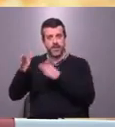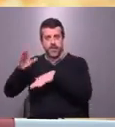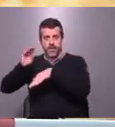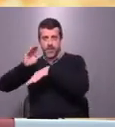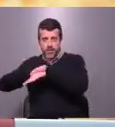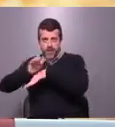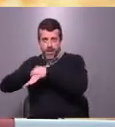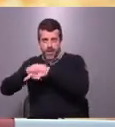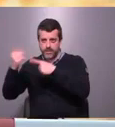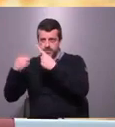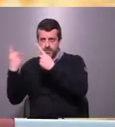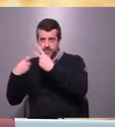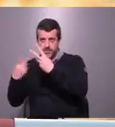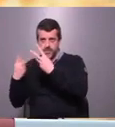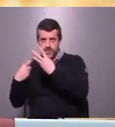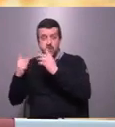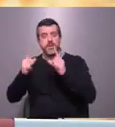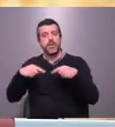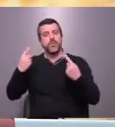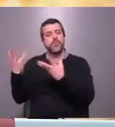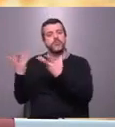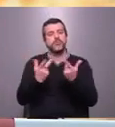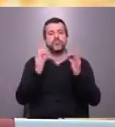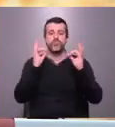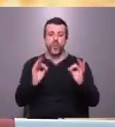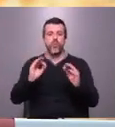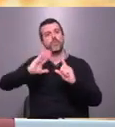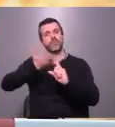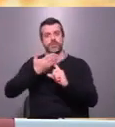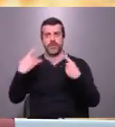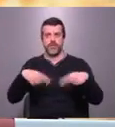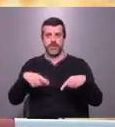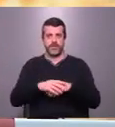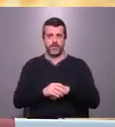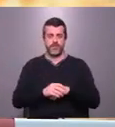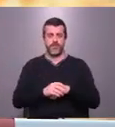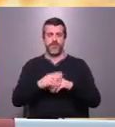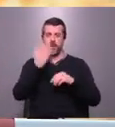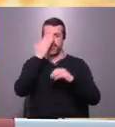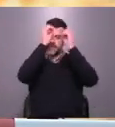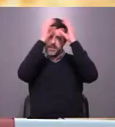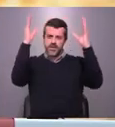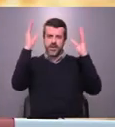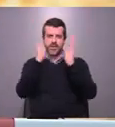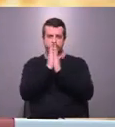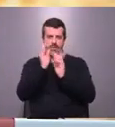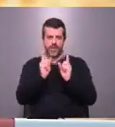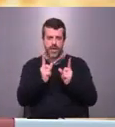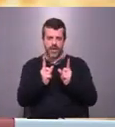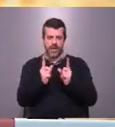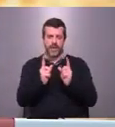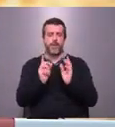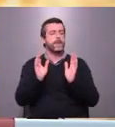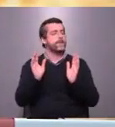nos dar o castigo que os nossos pecados merecem. E esta é a imagem que cultivamos de Deus, não